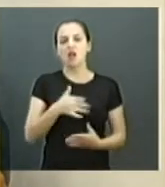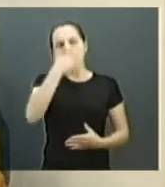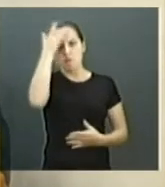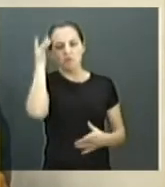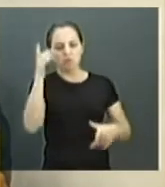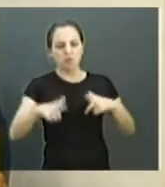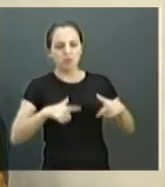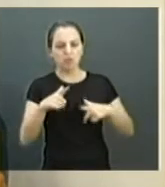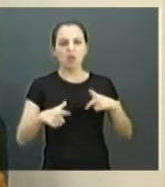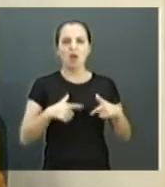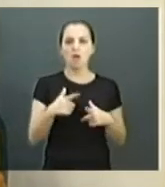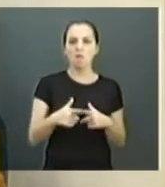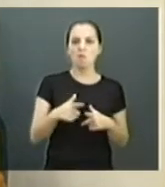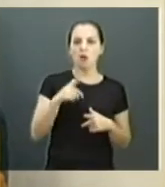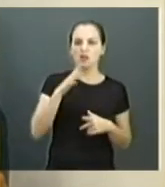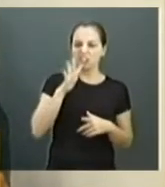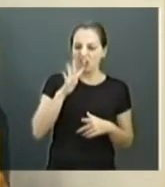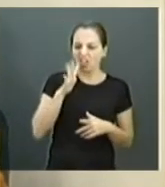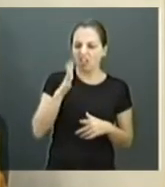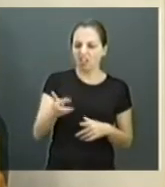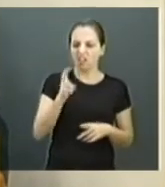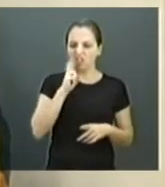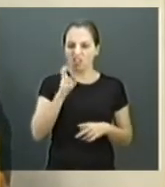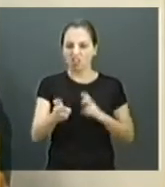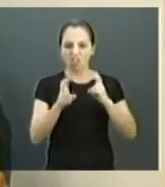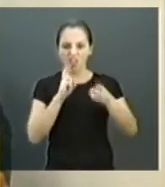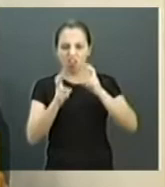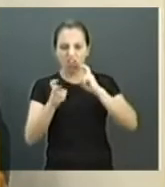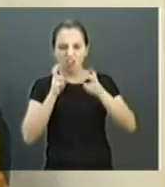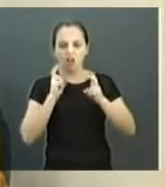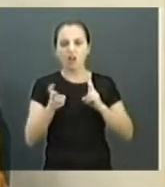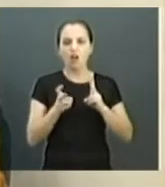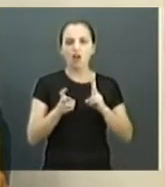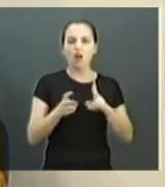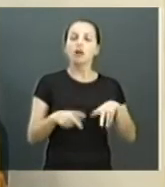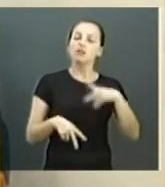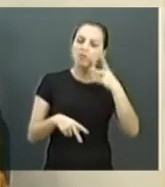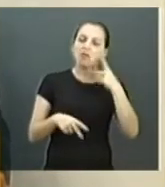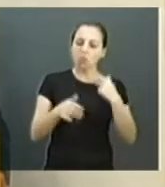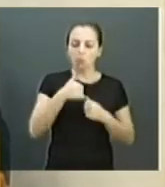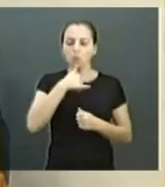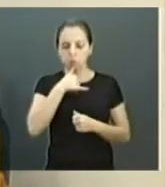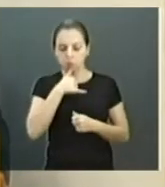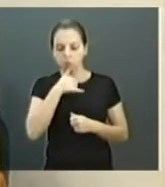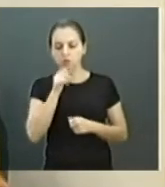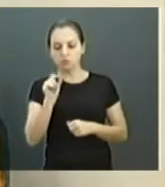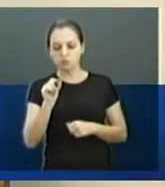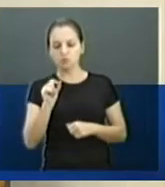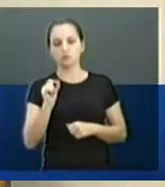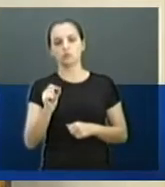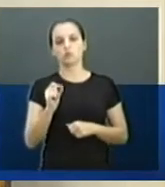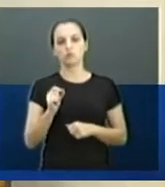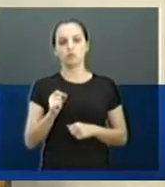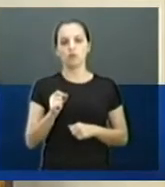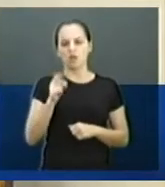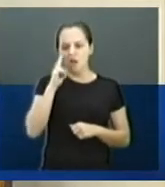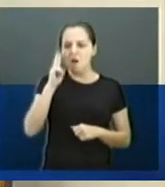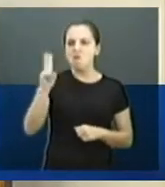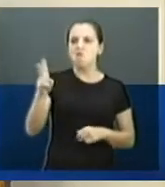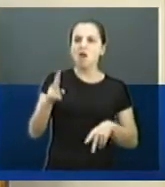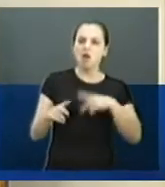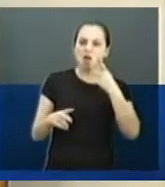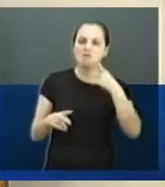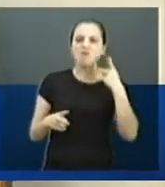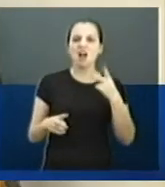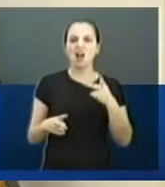vereador, vi vereador xingar, vi vereador reclamar. Triste, muito triste. E aí eu ver falar aqui num vídeo que eu não